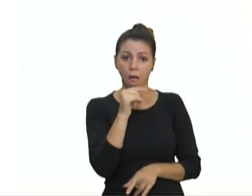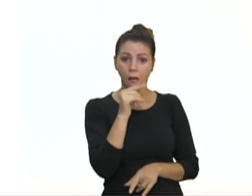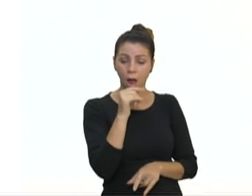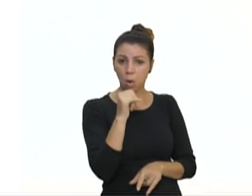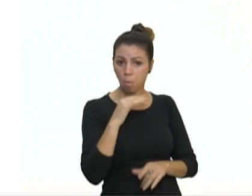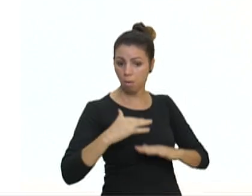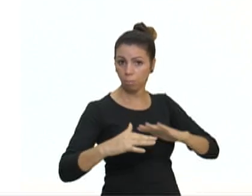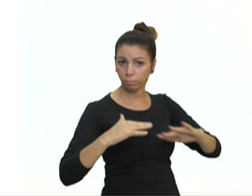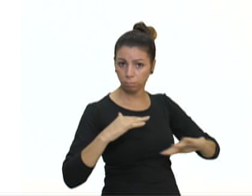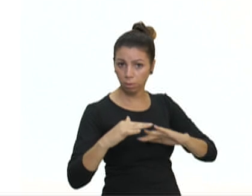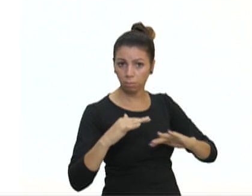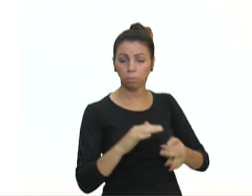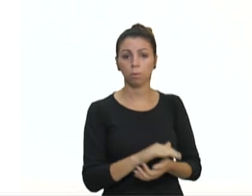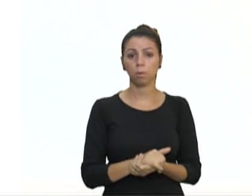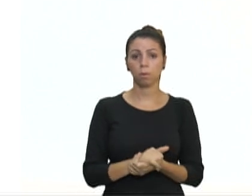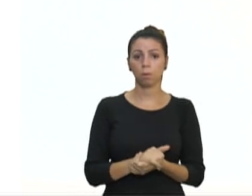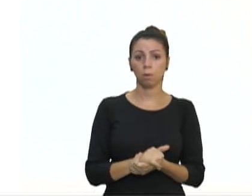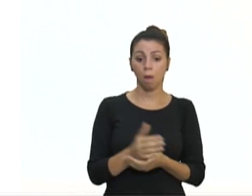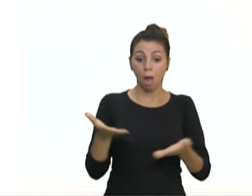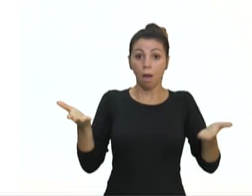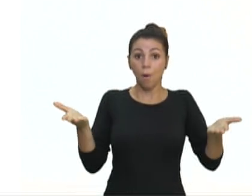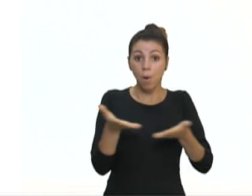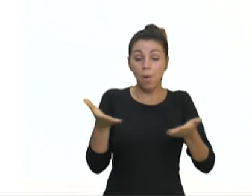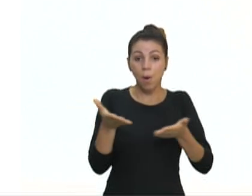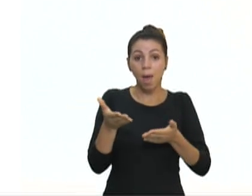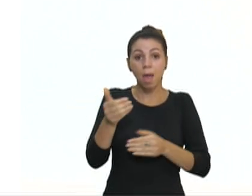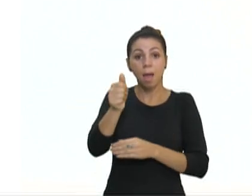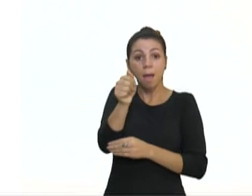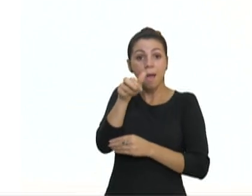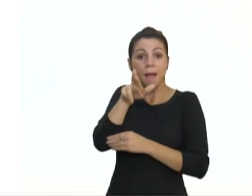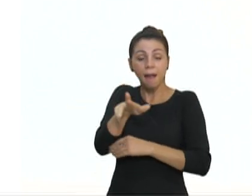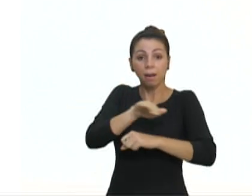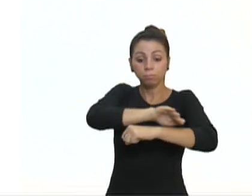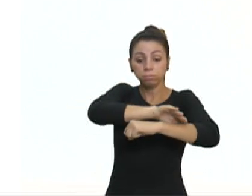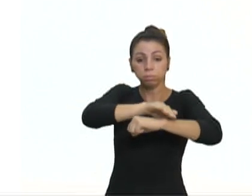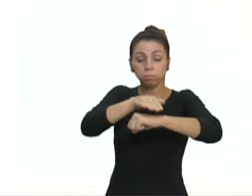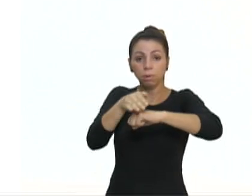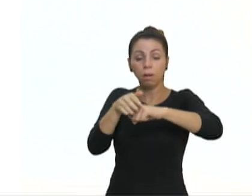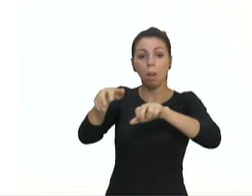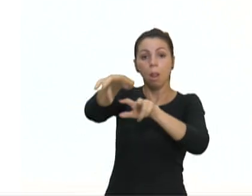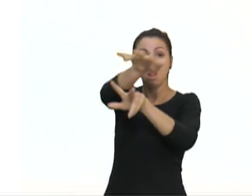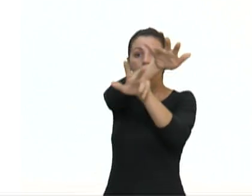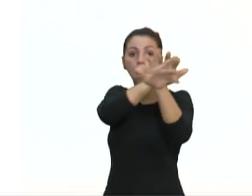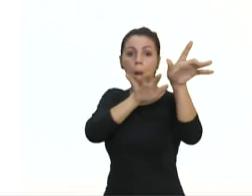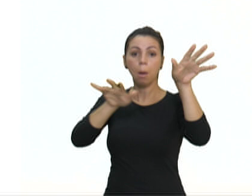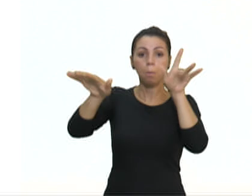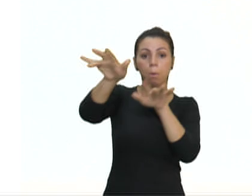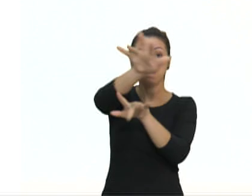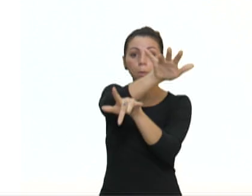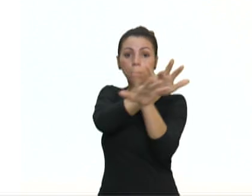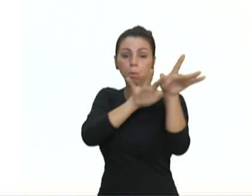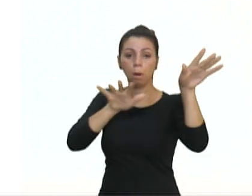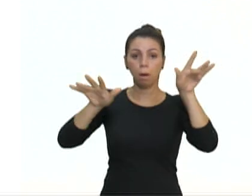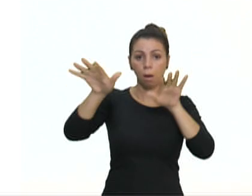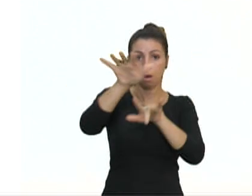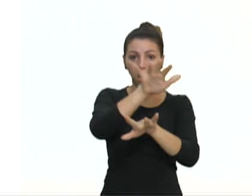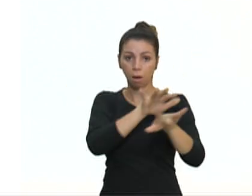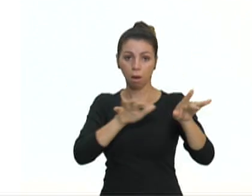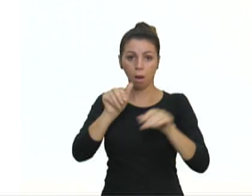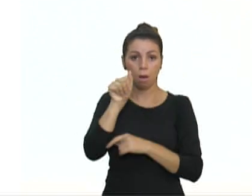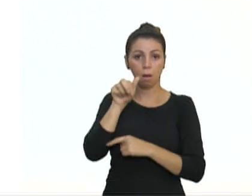e agora a gente já sabe que as correntes atmosféricas são movimentos de massas de ar, ok?